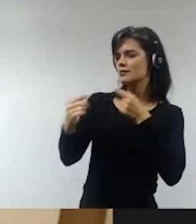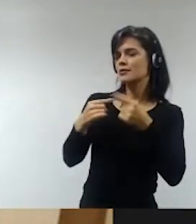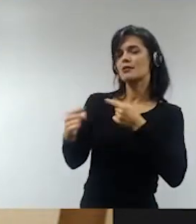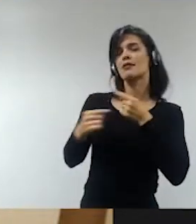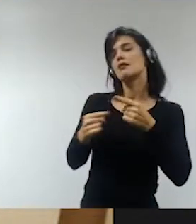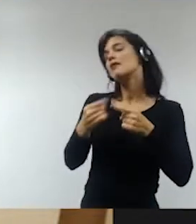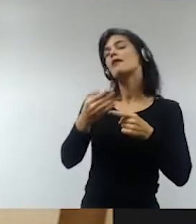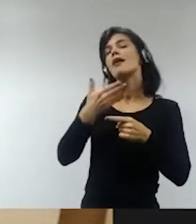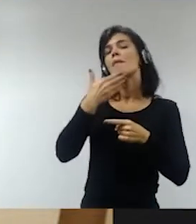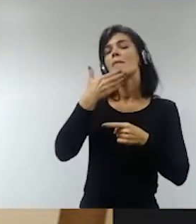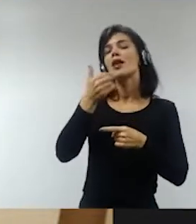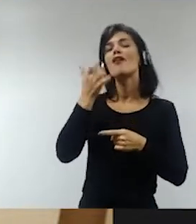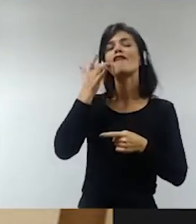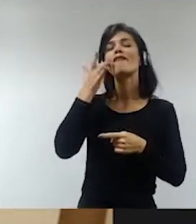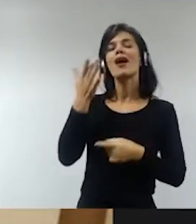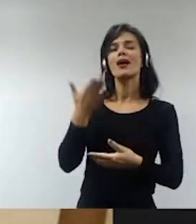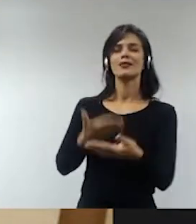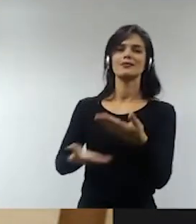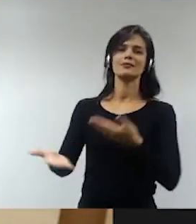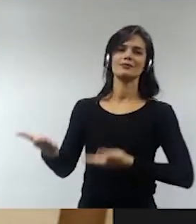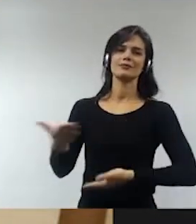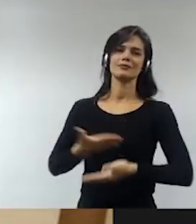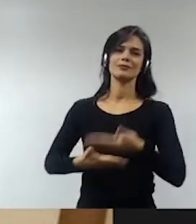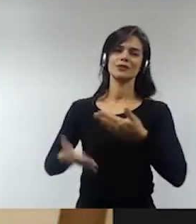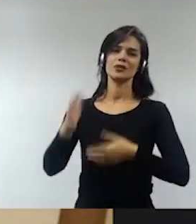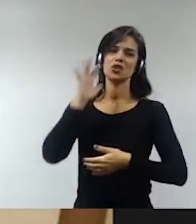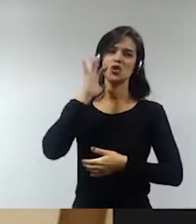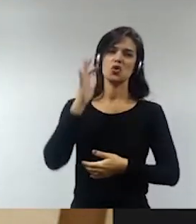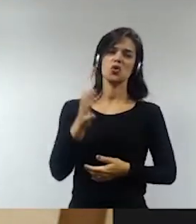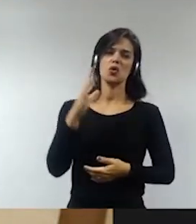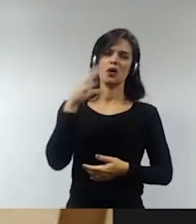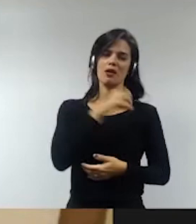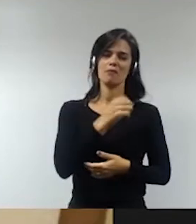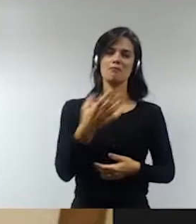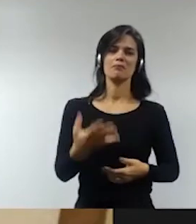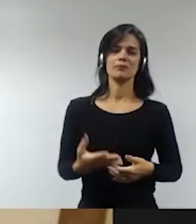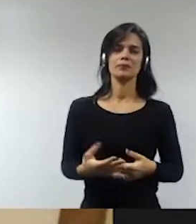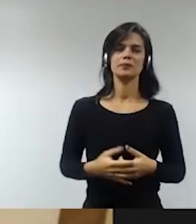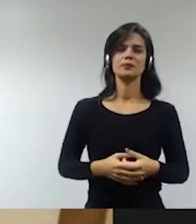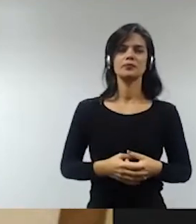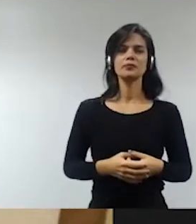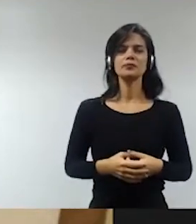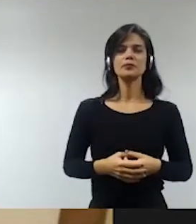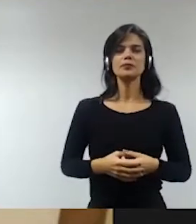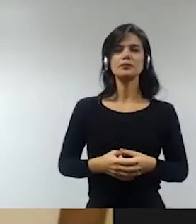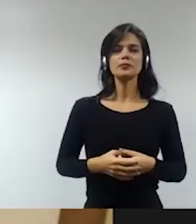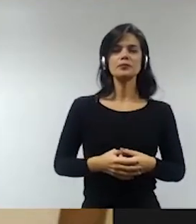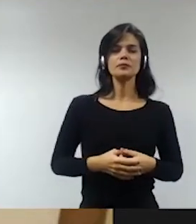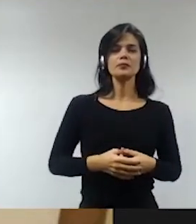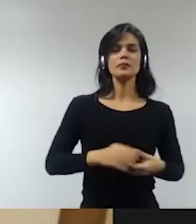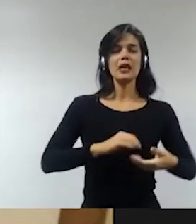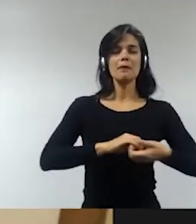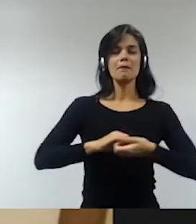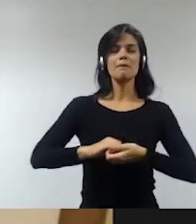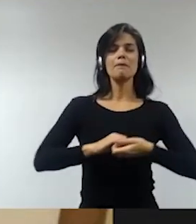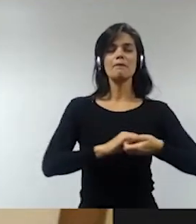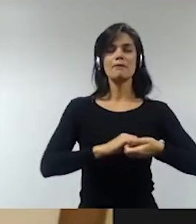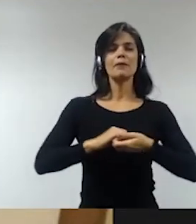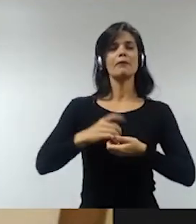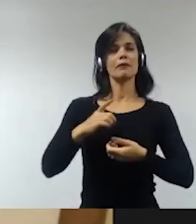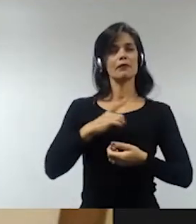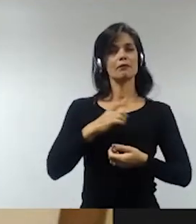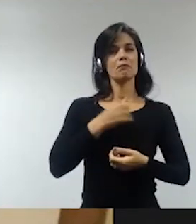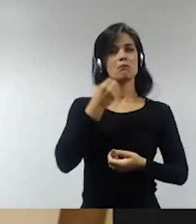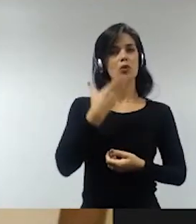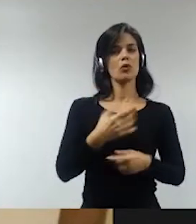isso só tende a facilitar o encontro de uma solução boa para ambos. Então, assim, a mediação ela tem isso de bom,